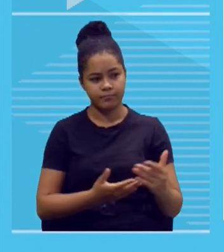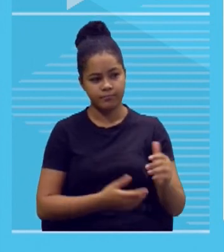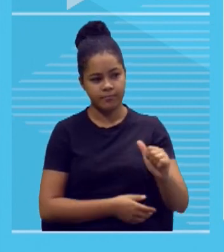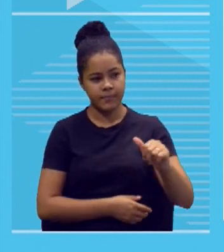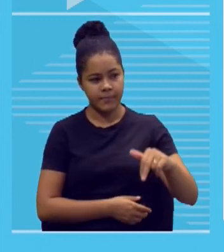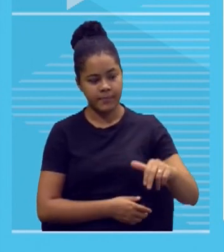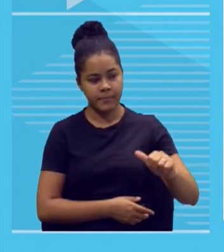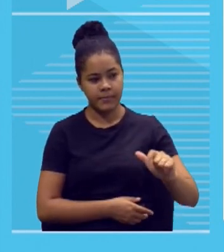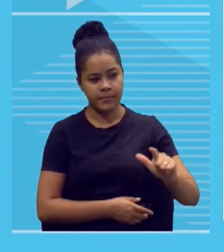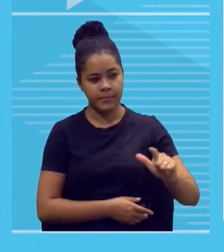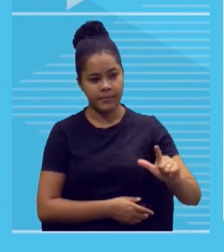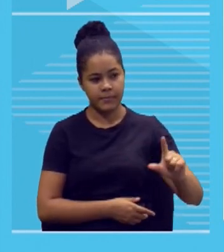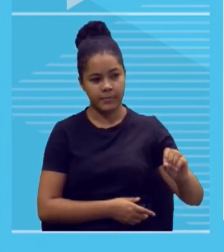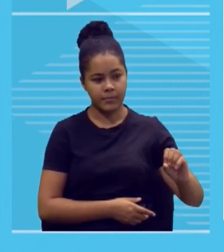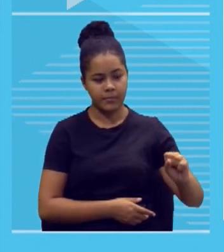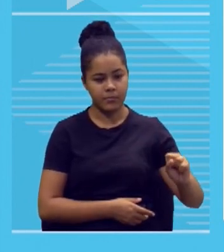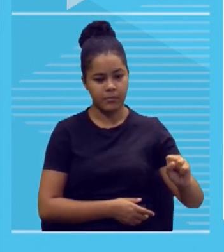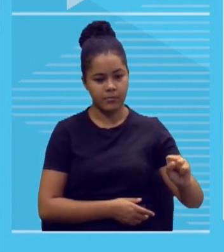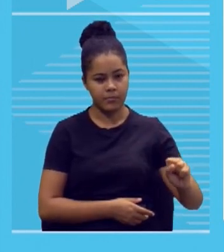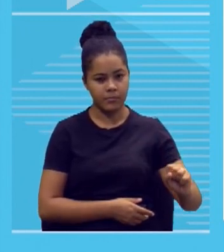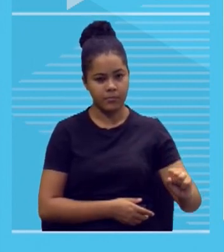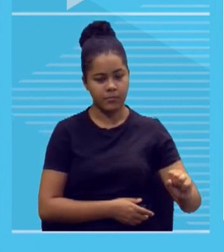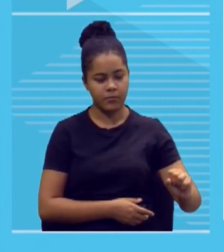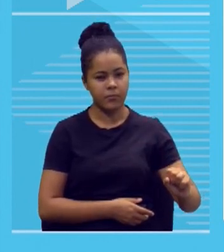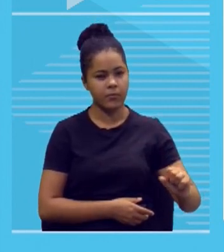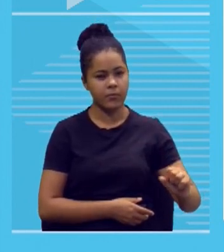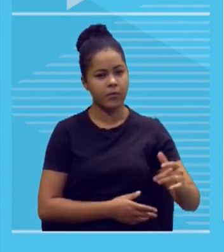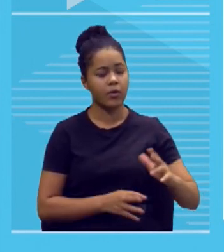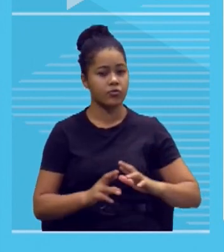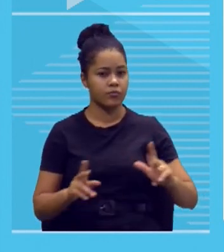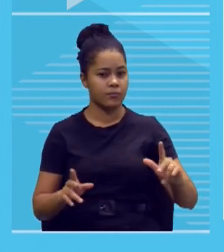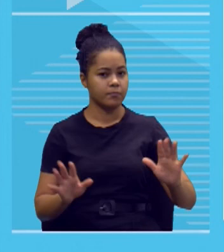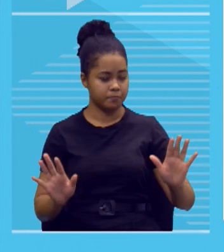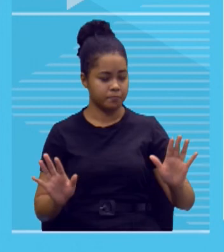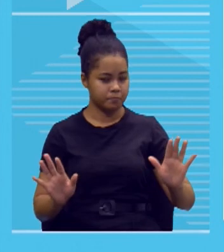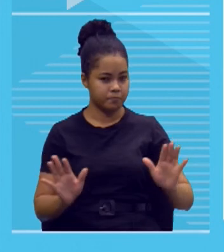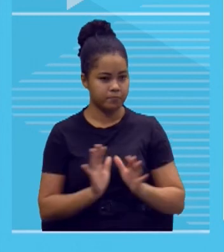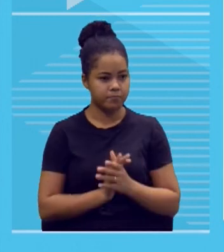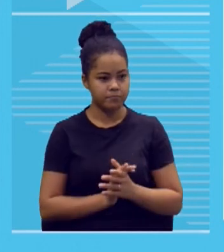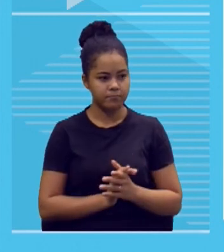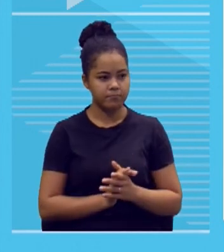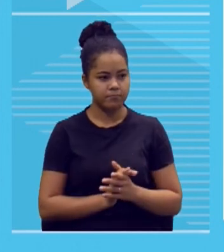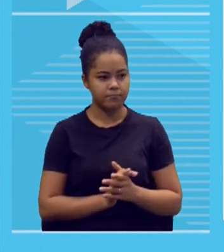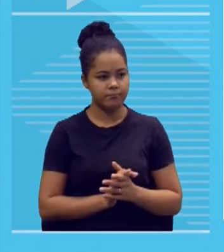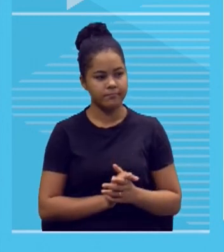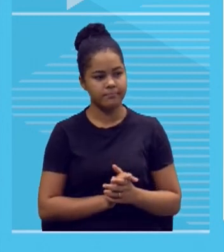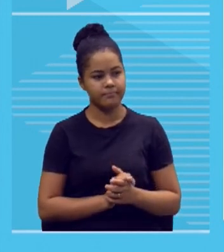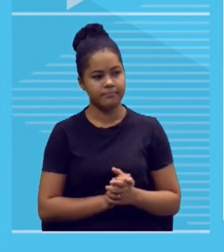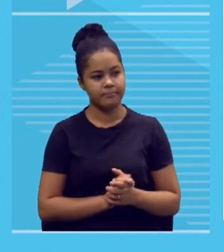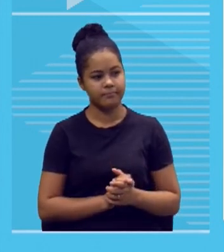os análogos são exatamente o contrário quer dizer tem eh